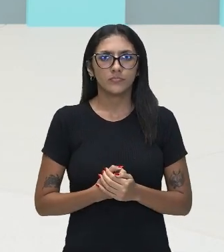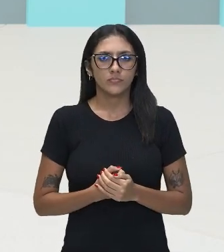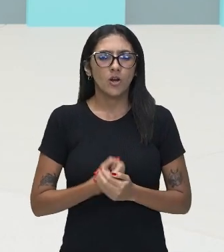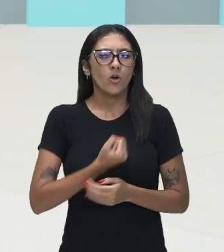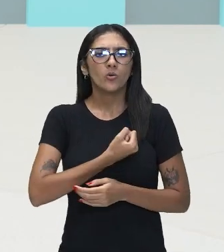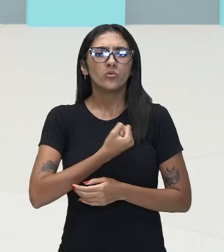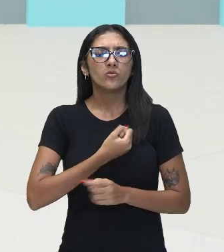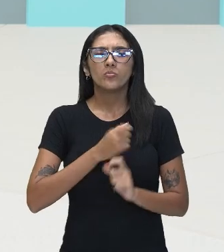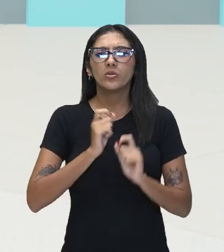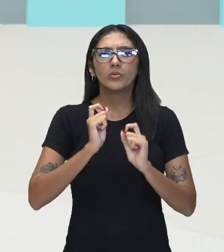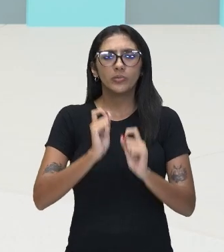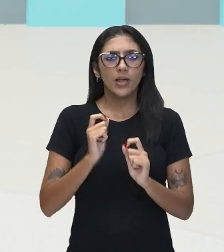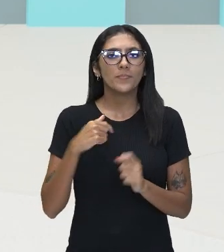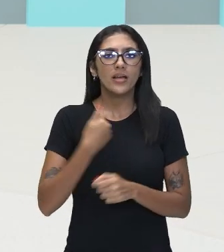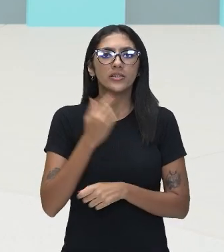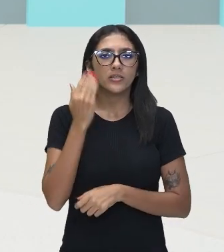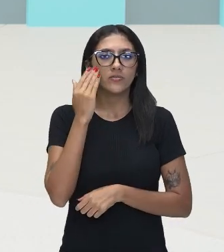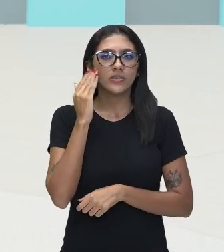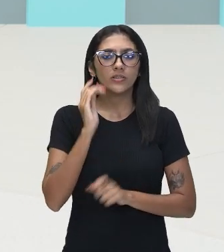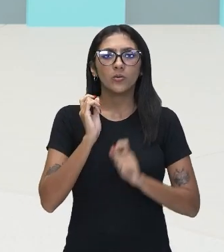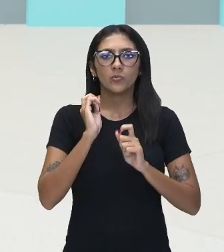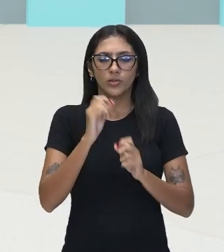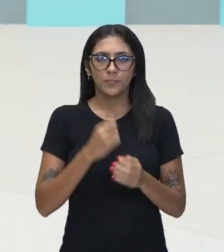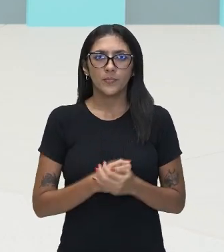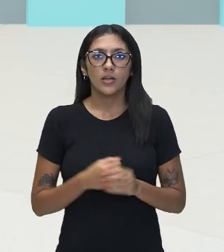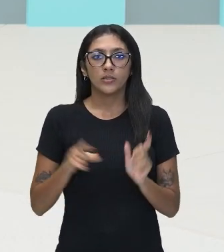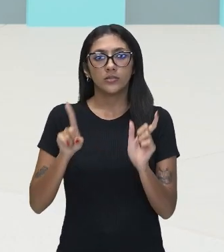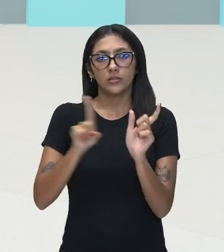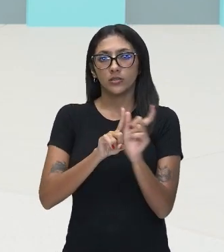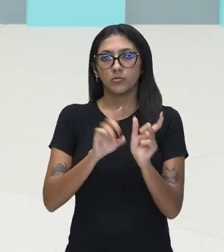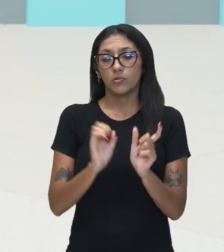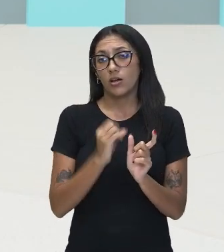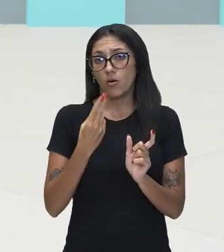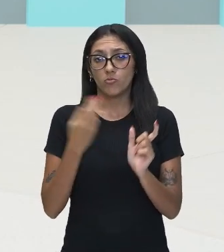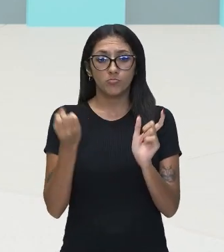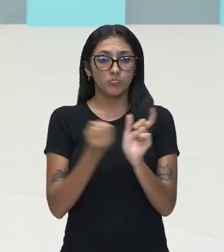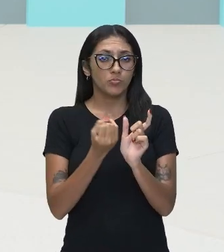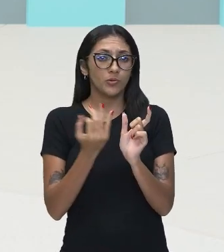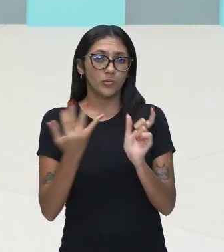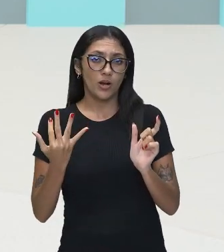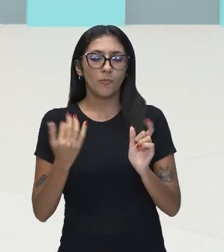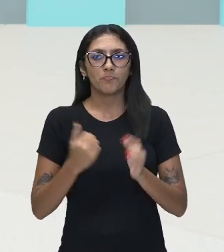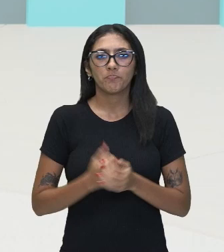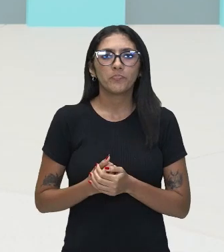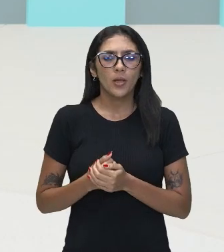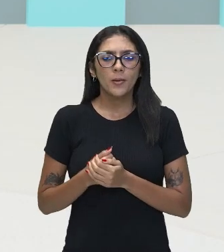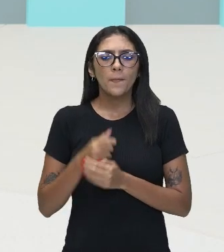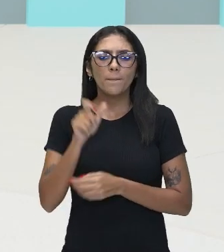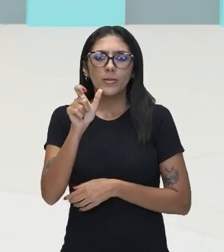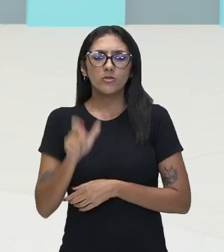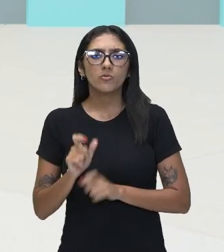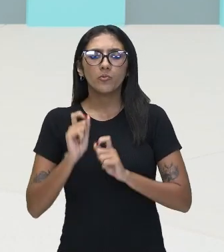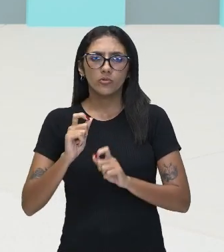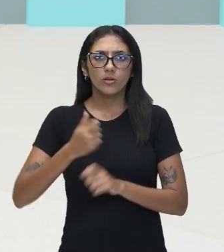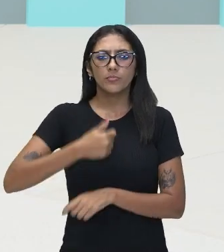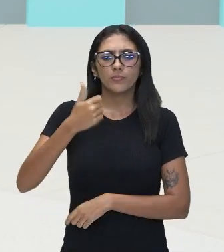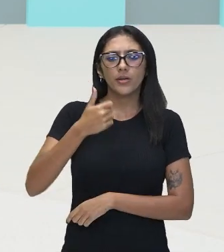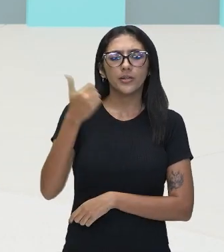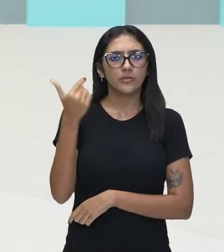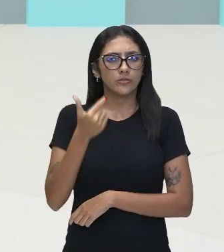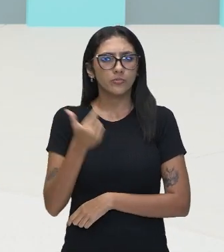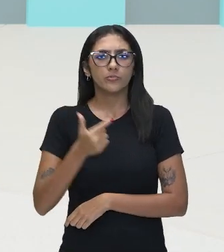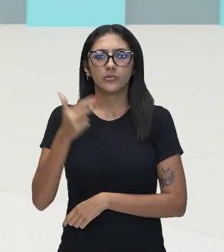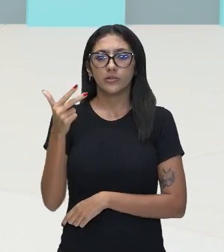número, entendamos, então, singular ou plural. E por pessoa, as pessoas do discurso, primeira, segunda e